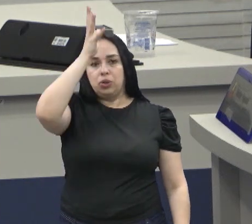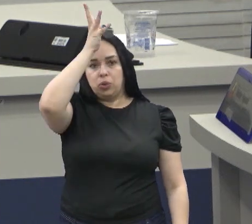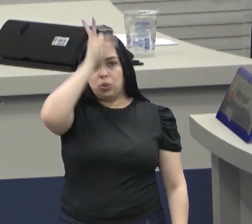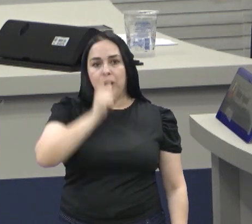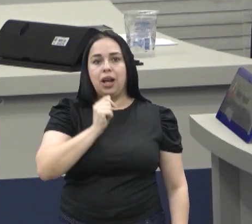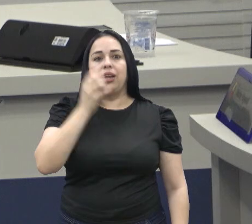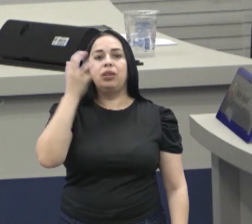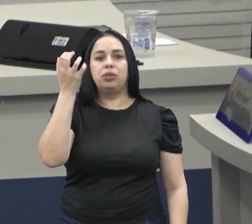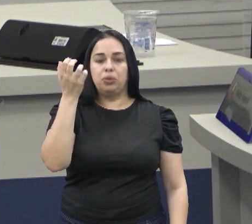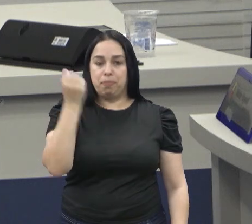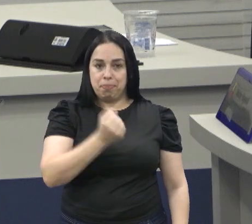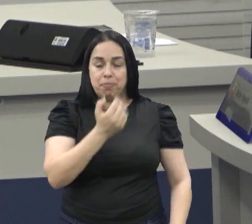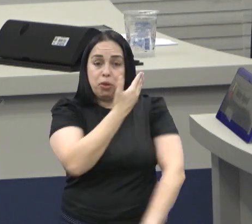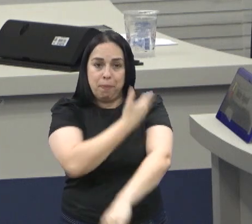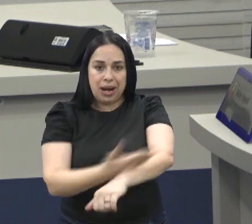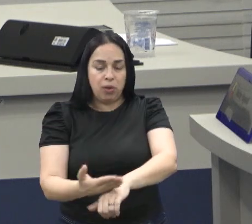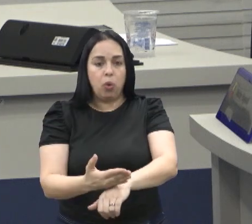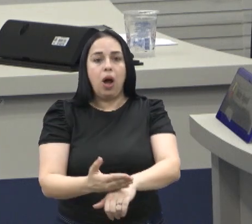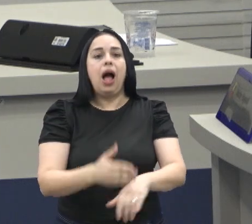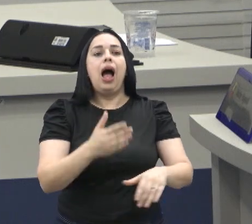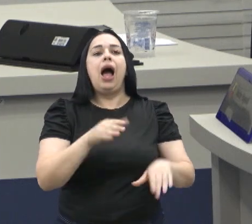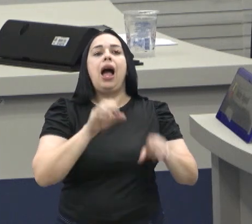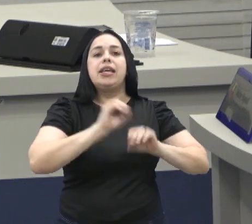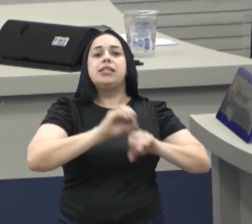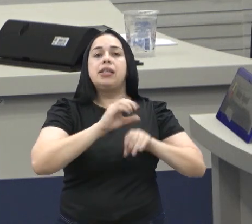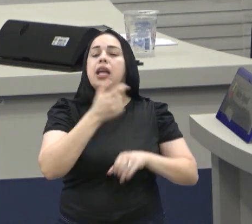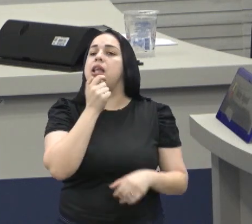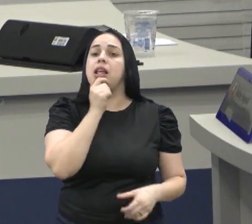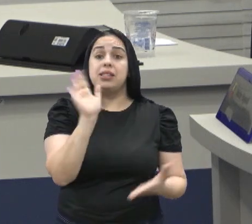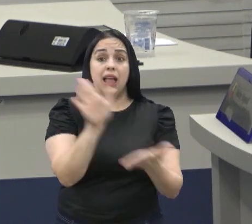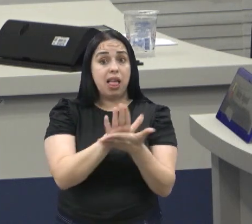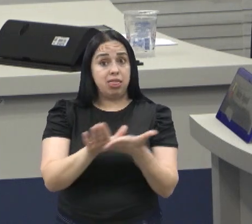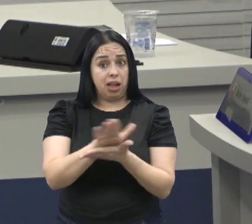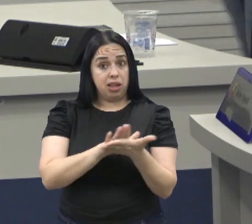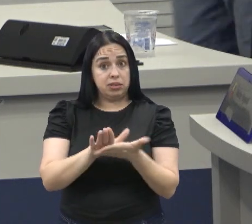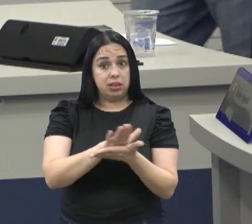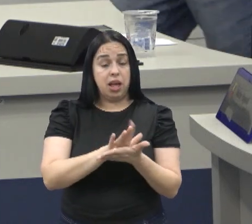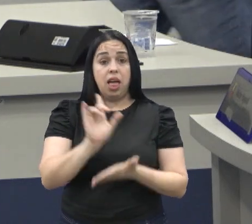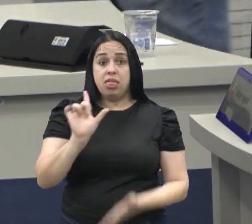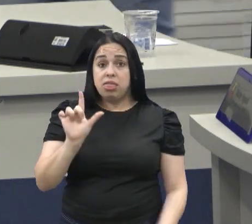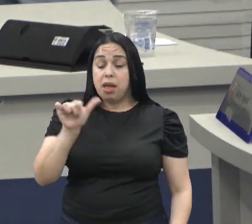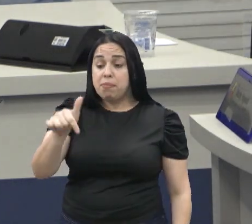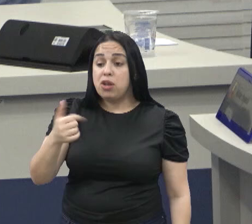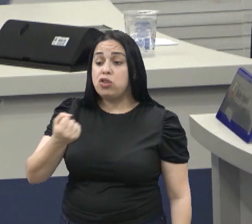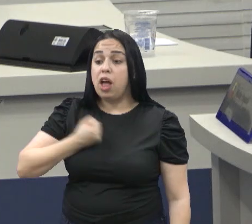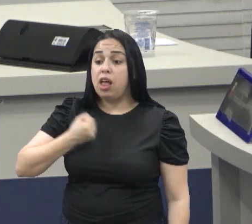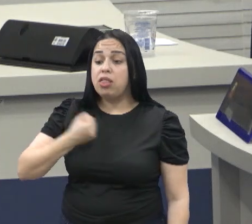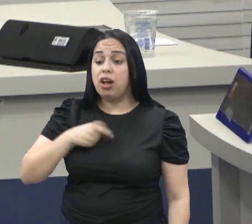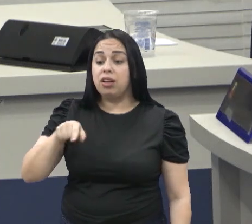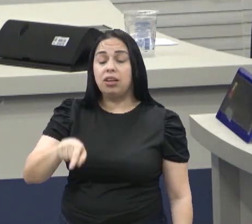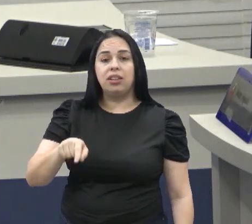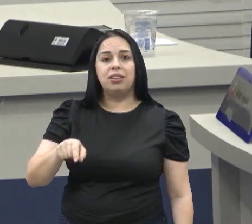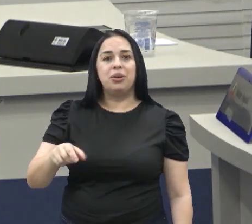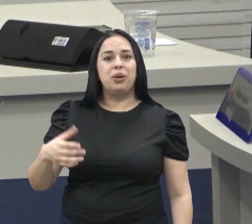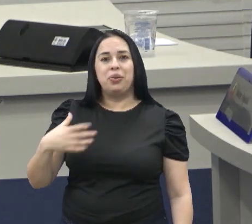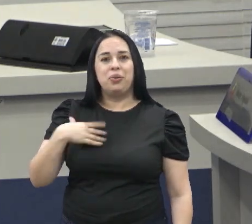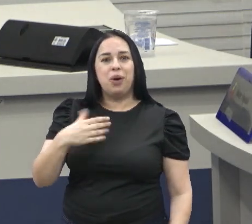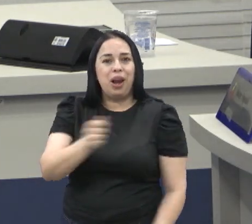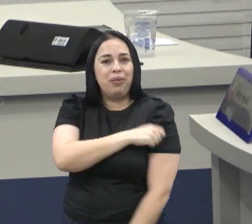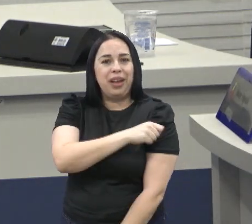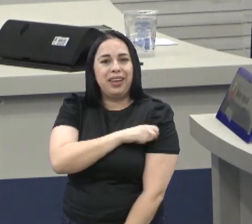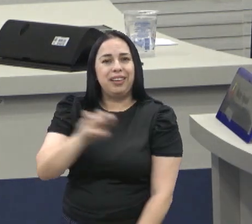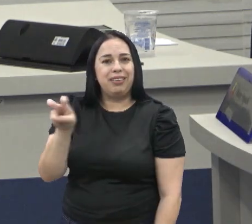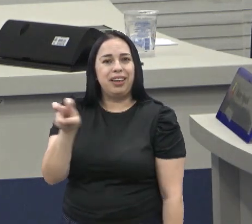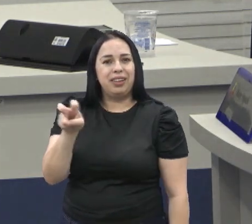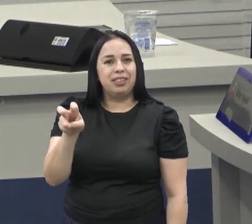inglês. E que depois, viu, Walter, deram as notas para o menino da 5ª série.